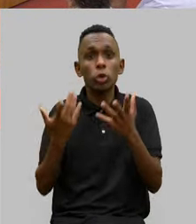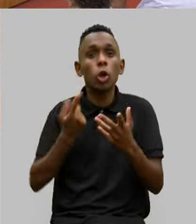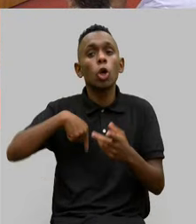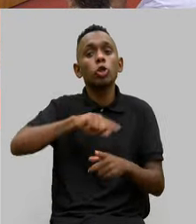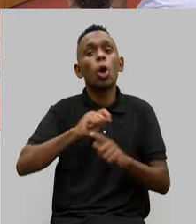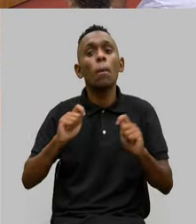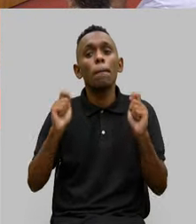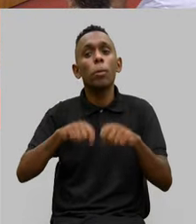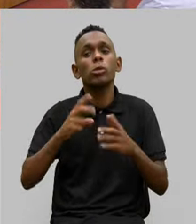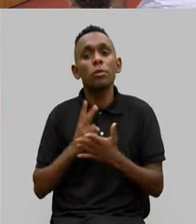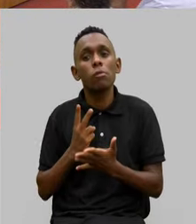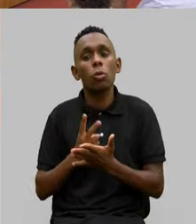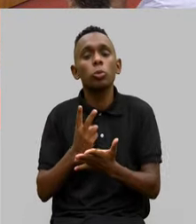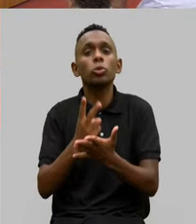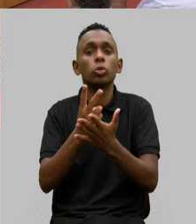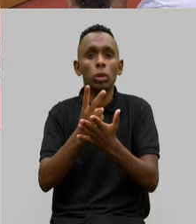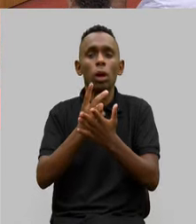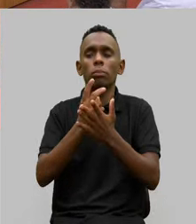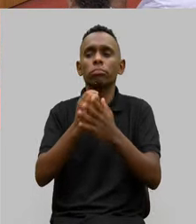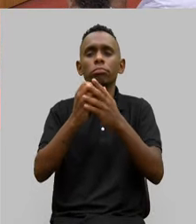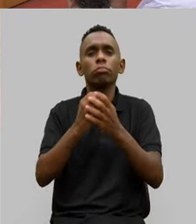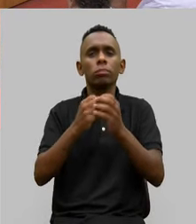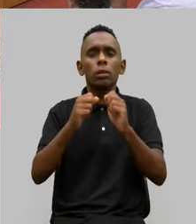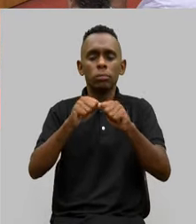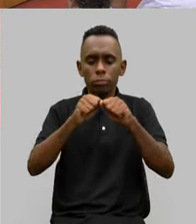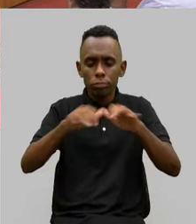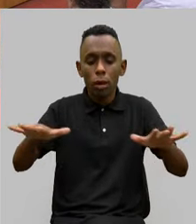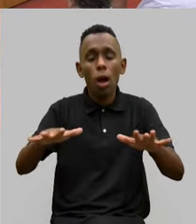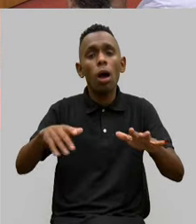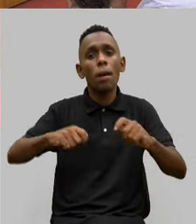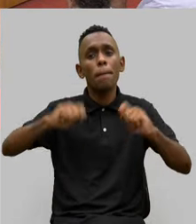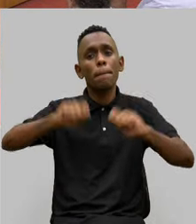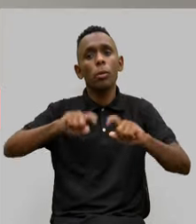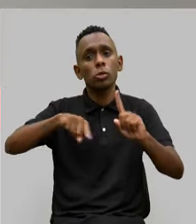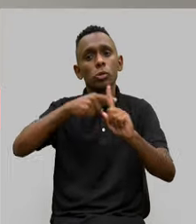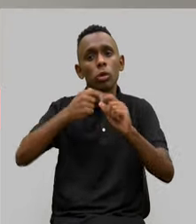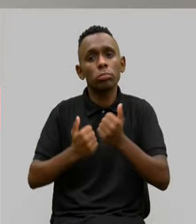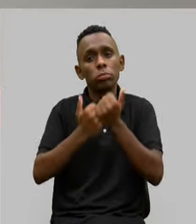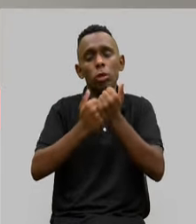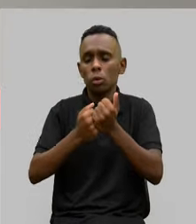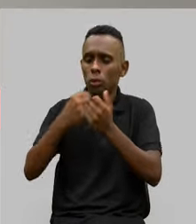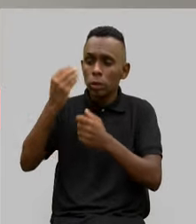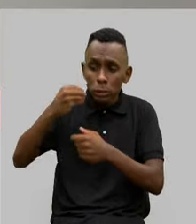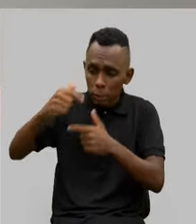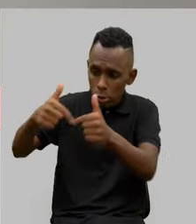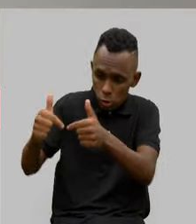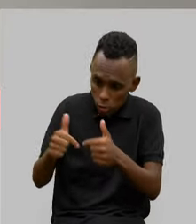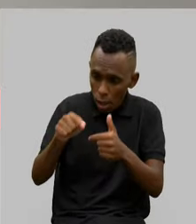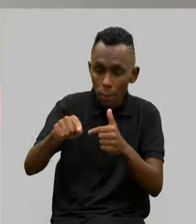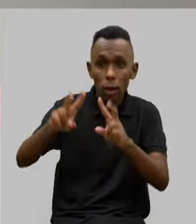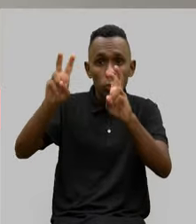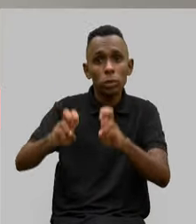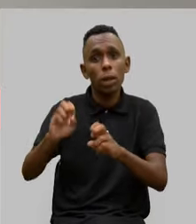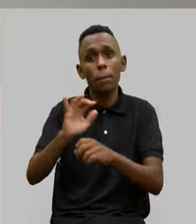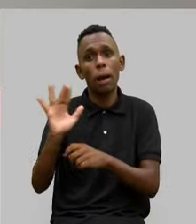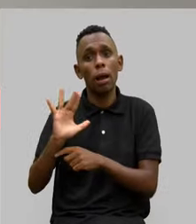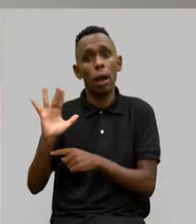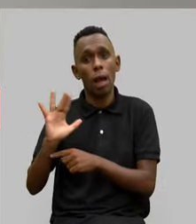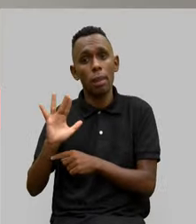podemos continuar dando visibilidade e potencializando iniciativas sobre a